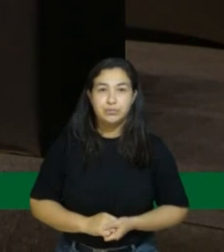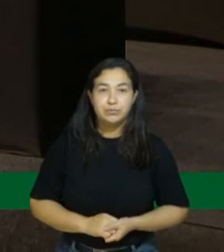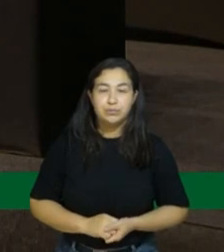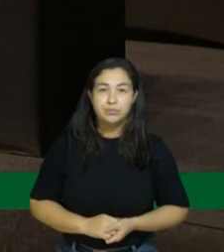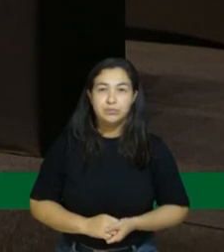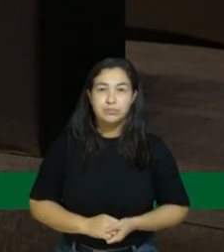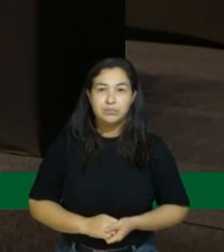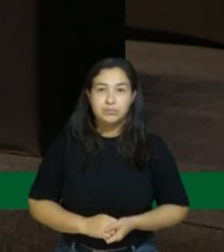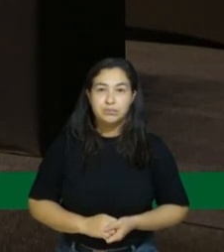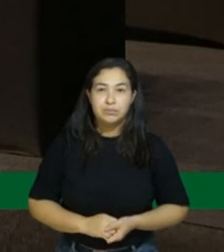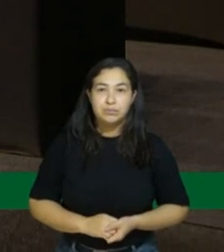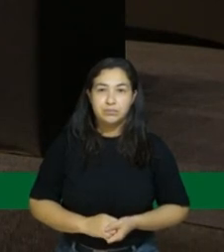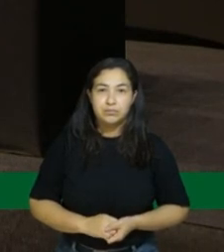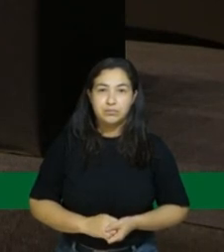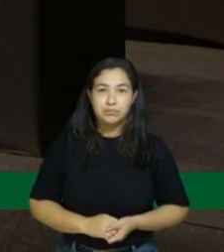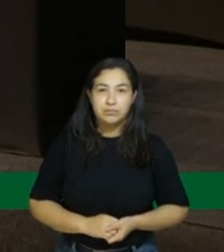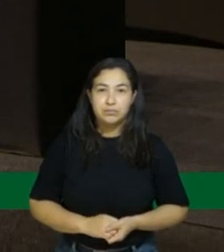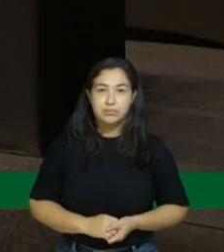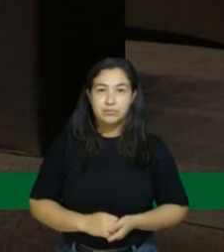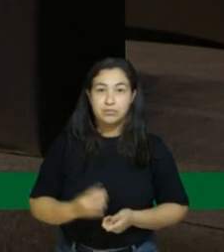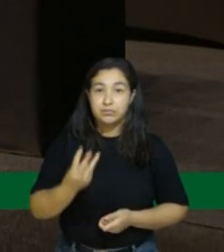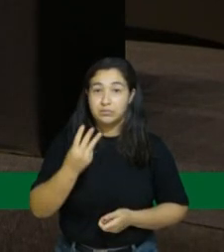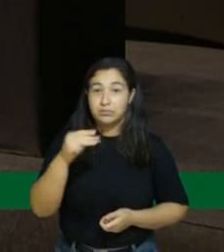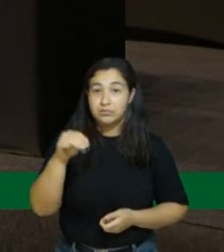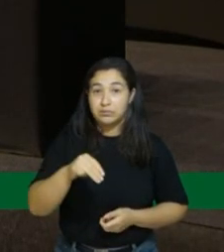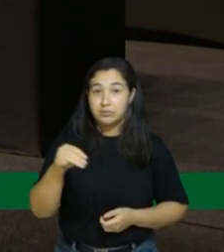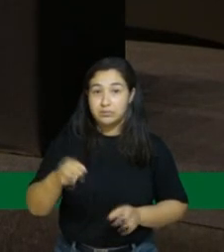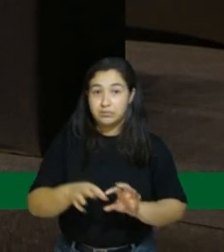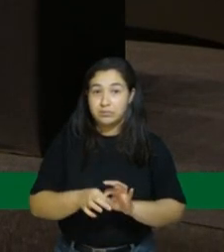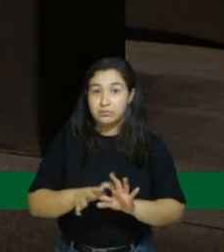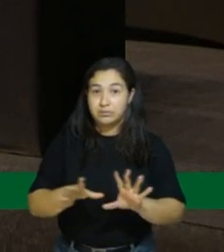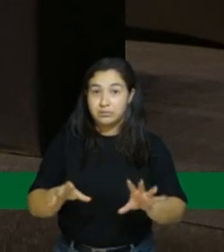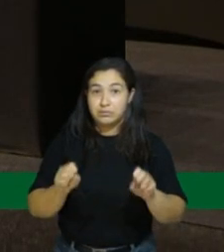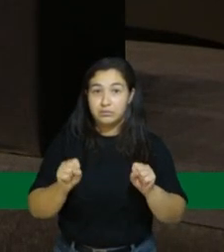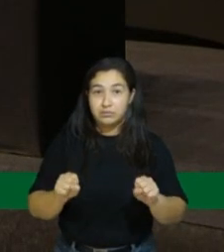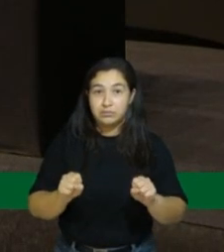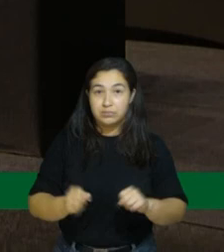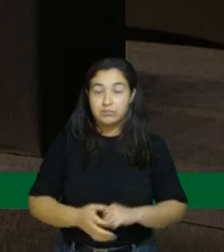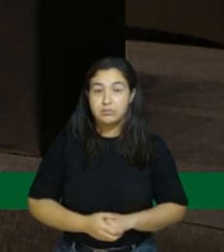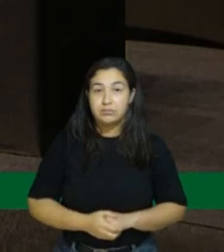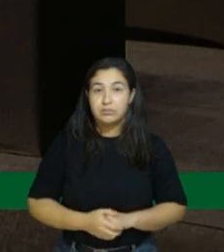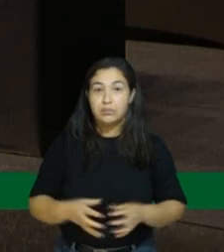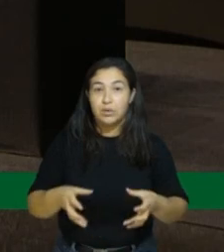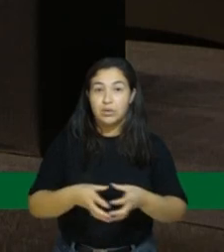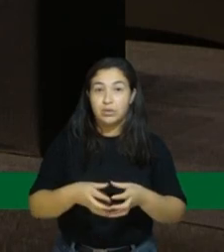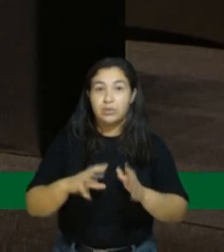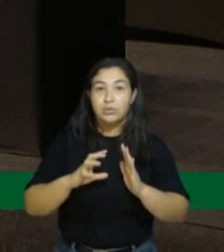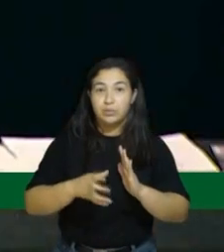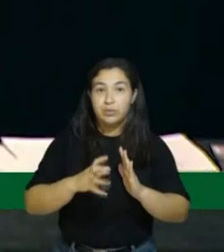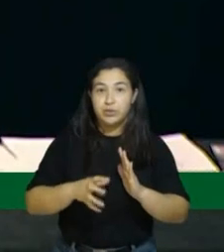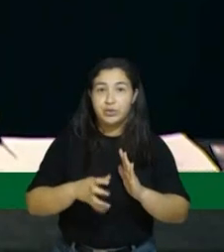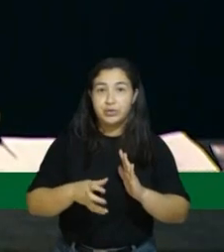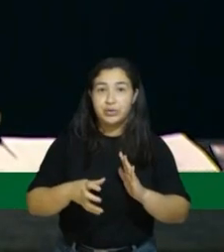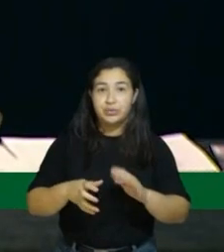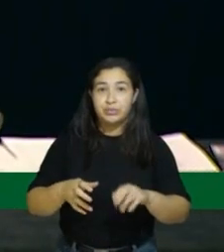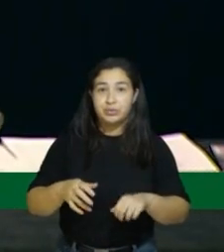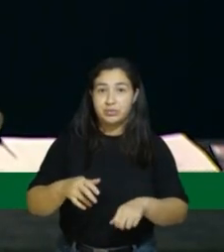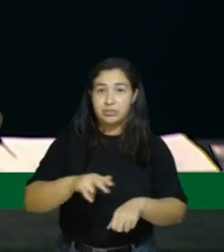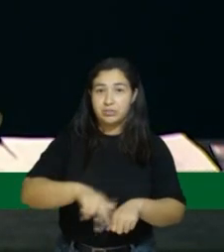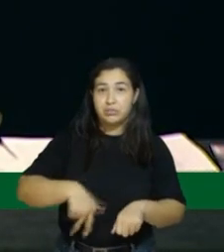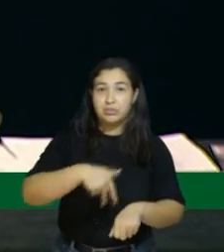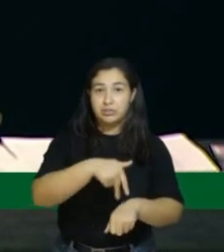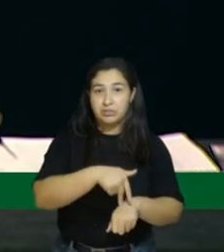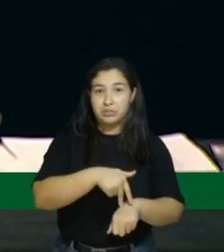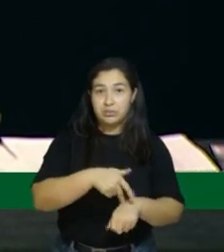todos temos mais 3 minutos do bloco podemos republicanos e partido novo consulto os senhores deputados se alguém